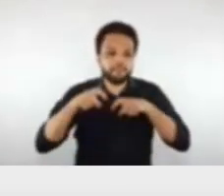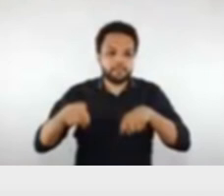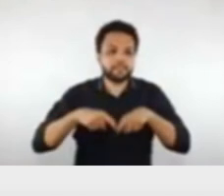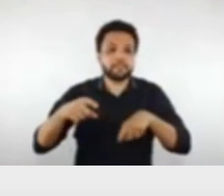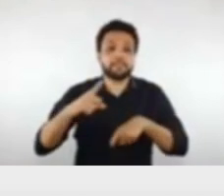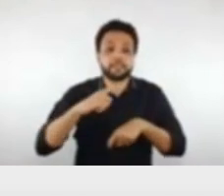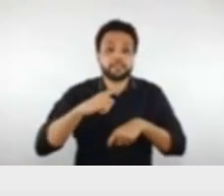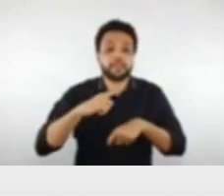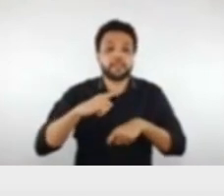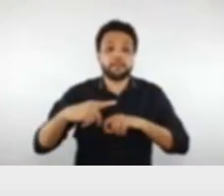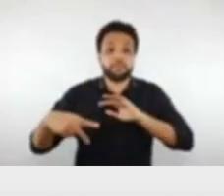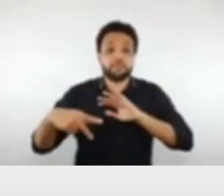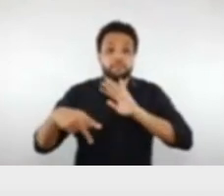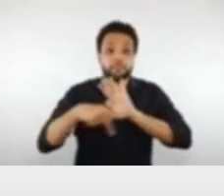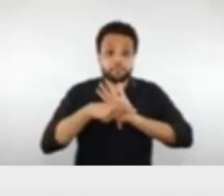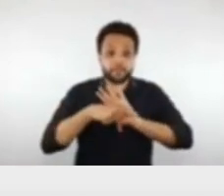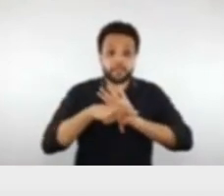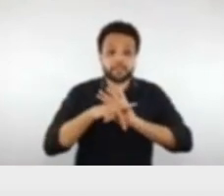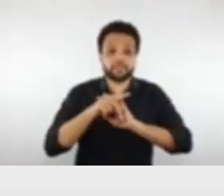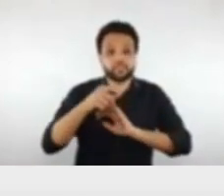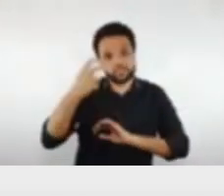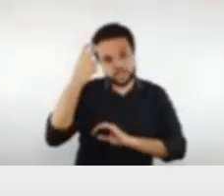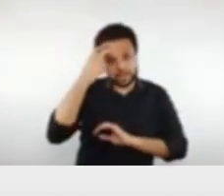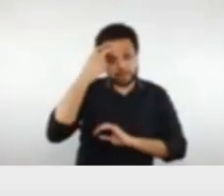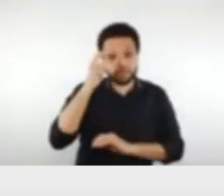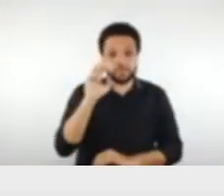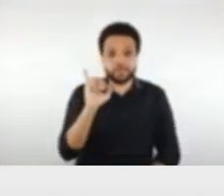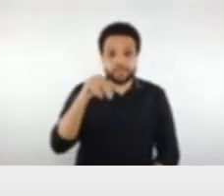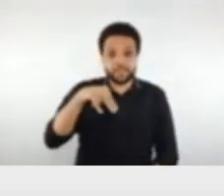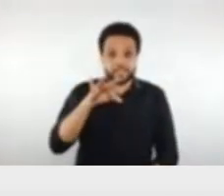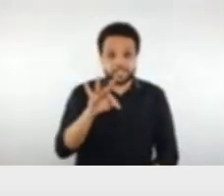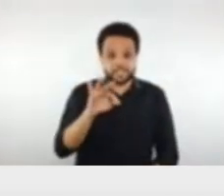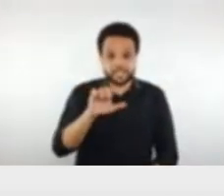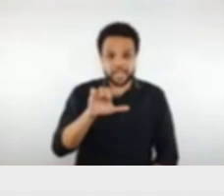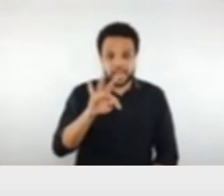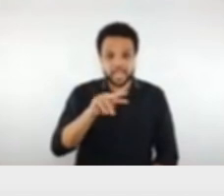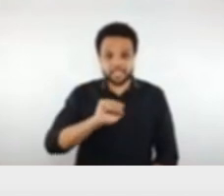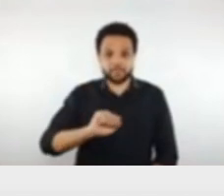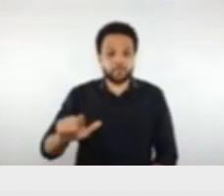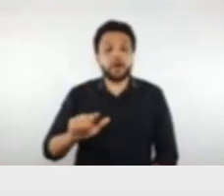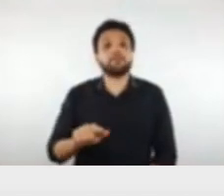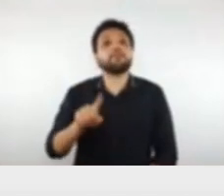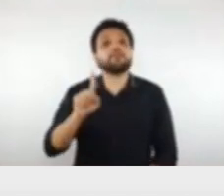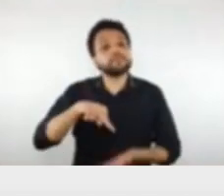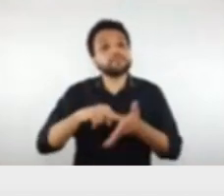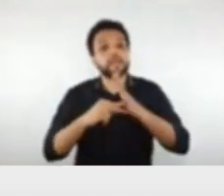propriedade intelectual é o que vai fazer as empresas ganharem valor e, consequentemente, os seus países.